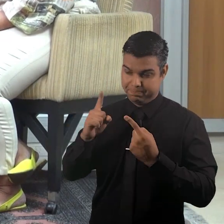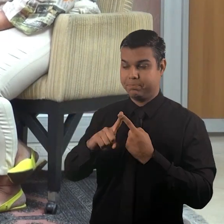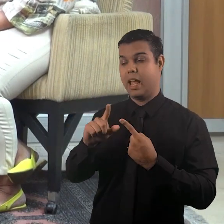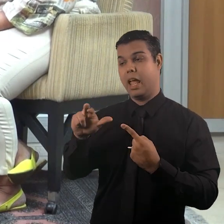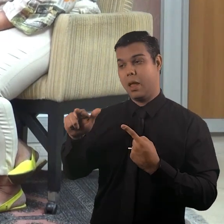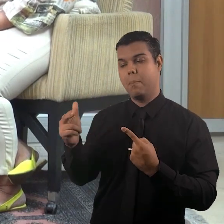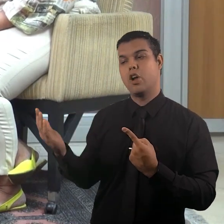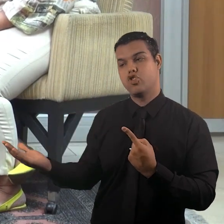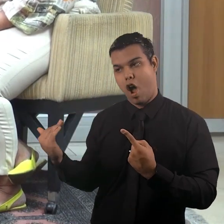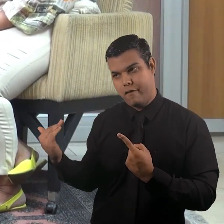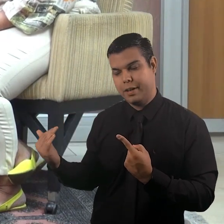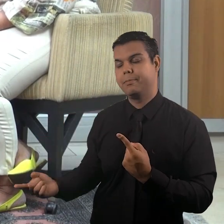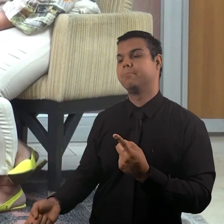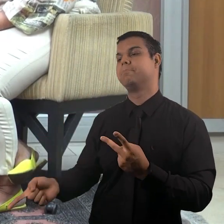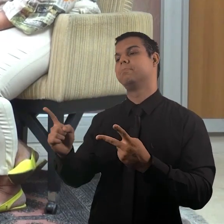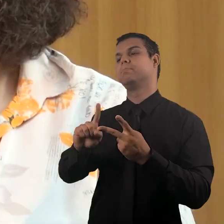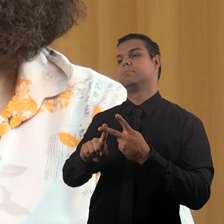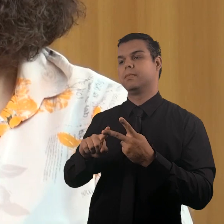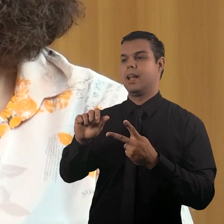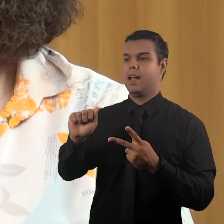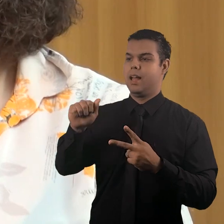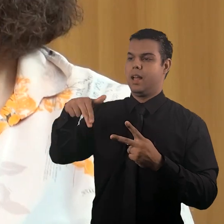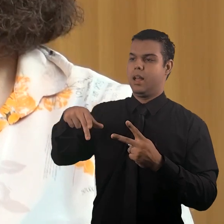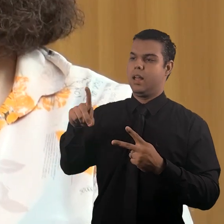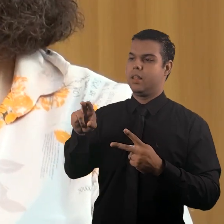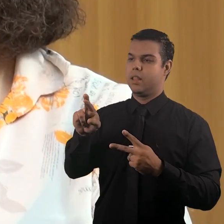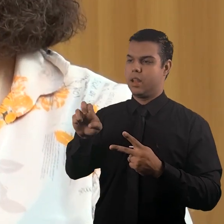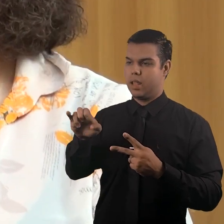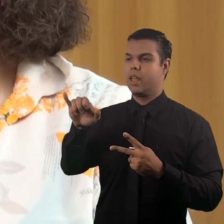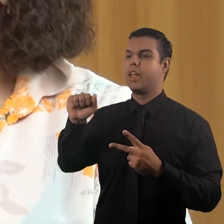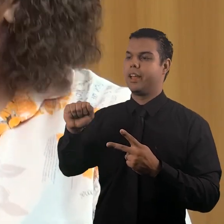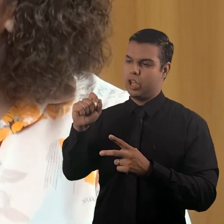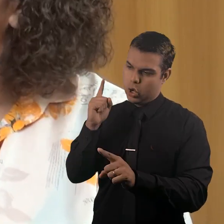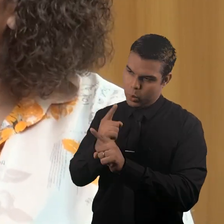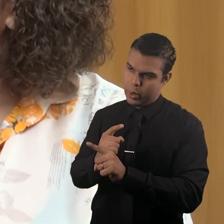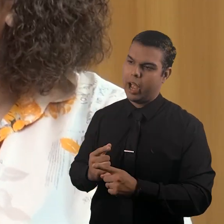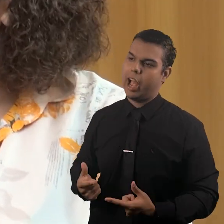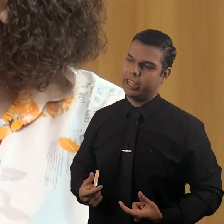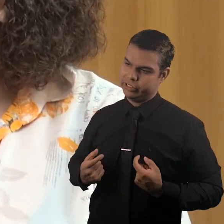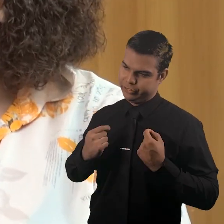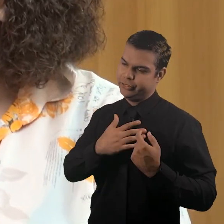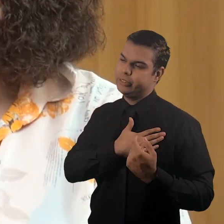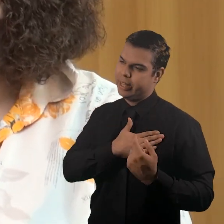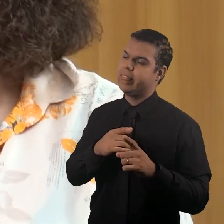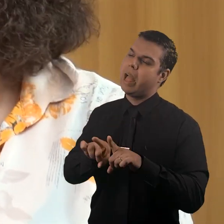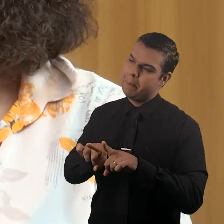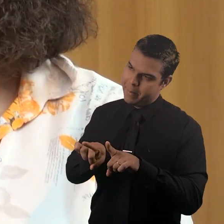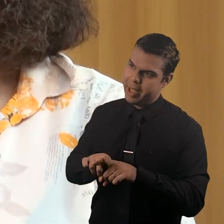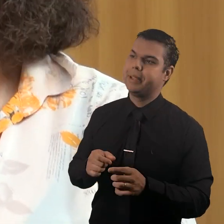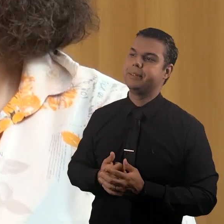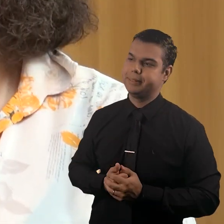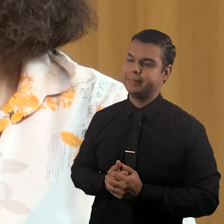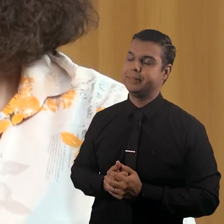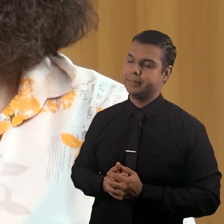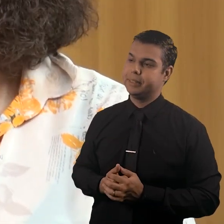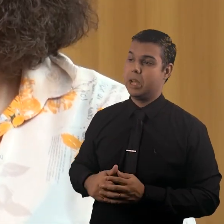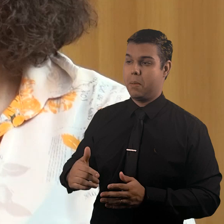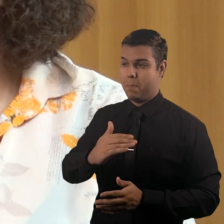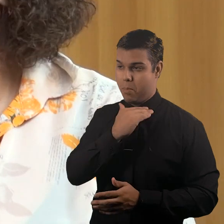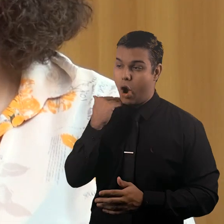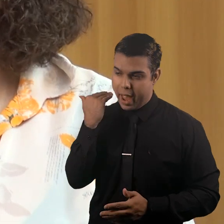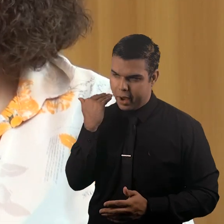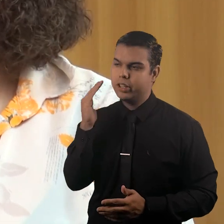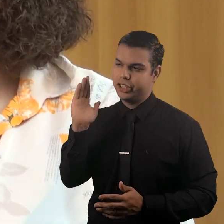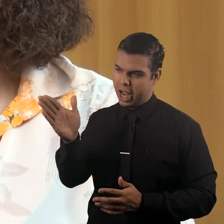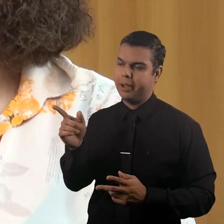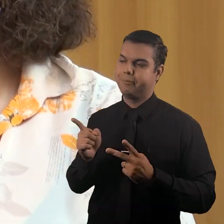minha irmã mais nova, a minha irmã Andréia, logo alguns anos depois, a Andréia foi diagnosticada com câncer de mama também. E ela faleceu,